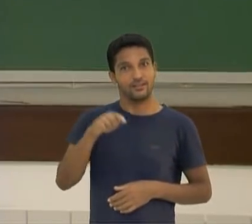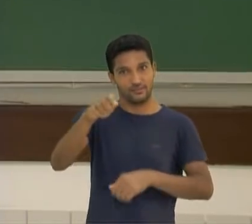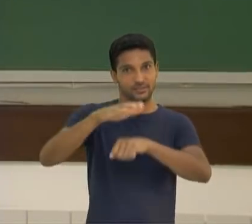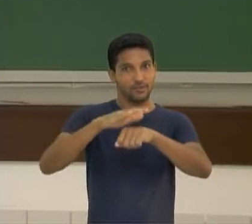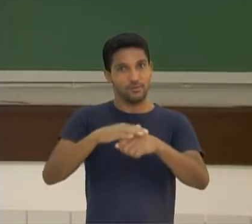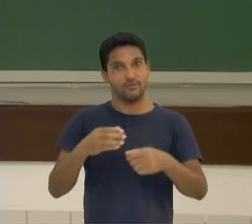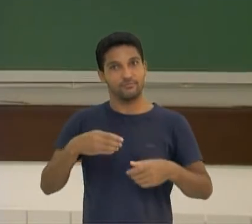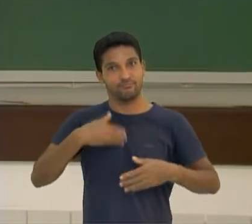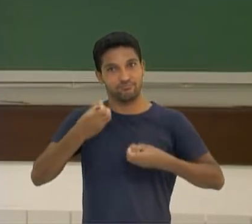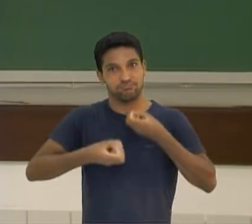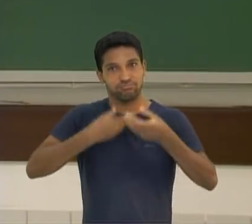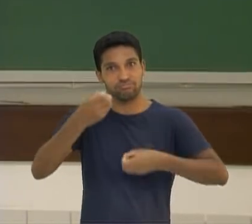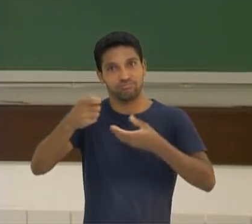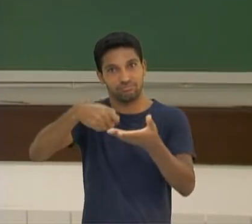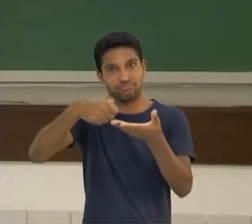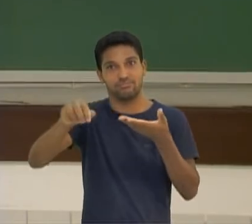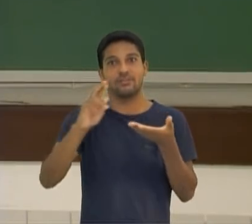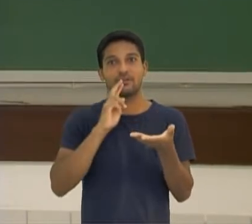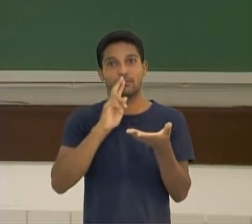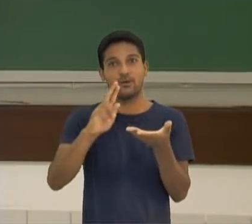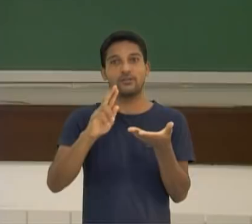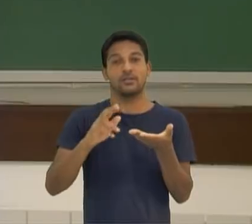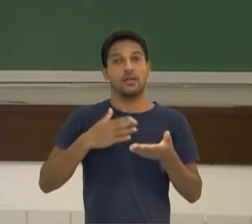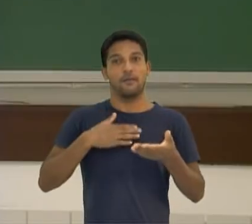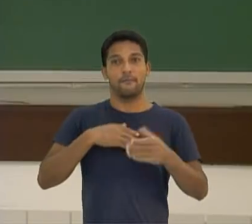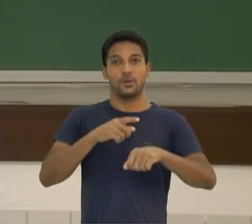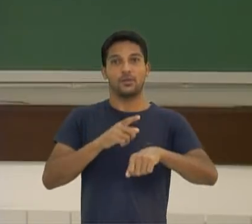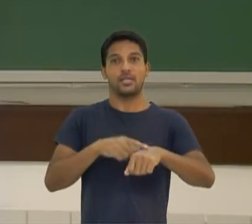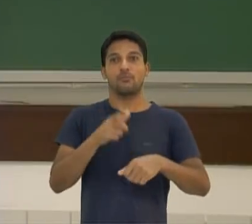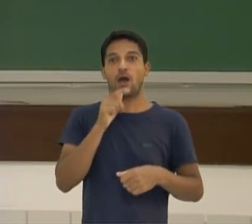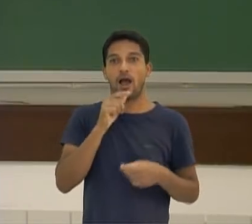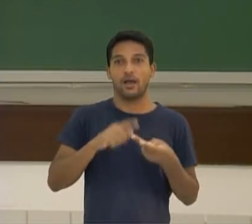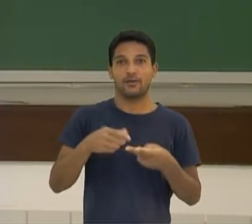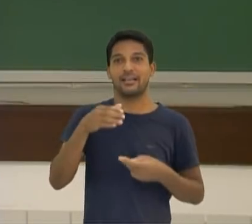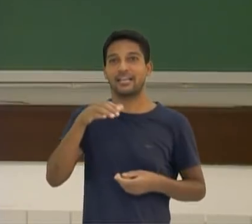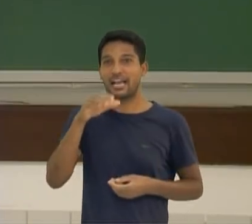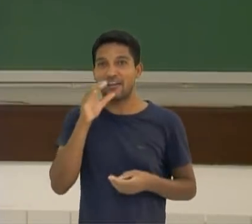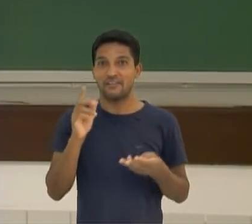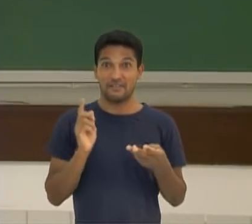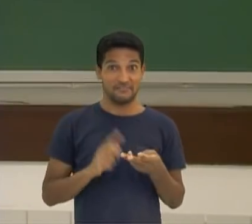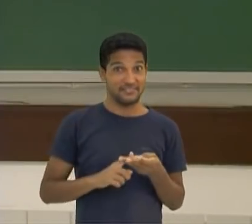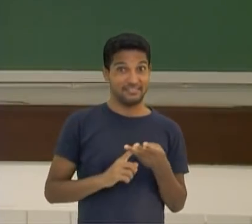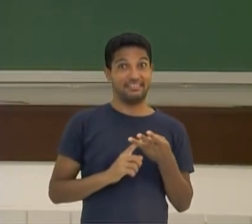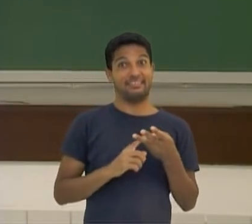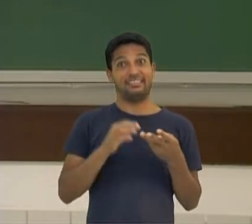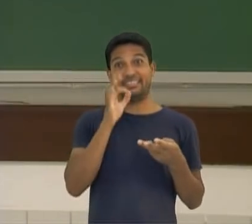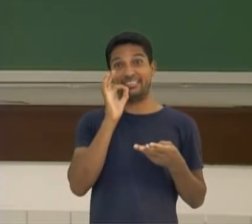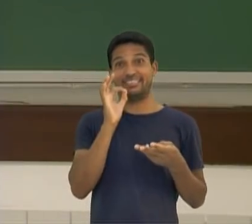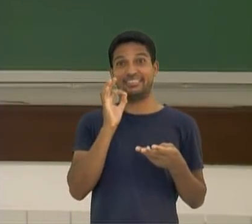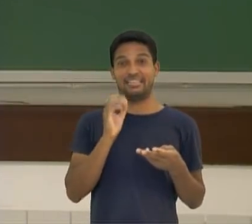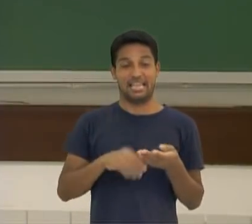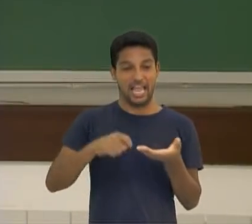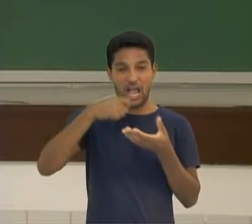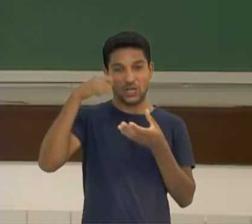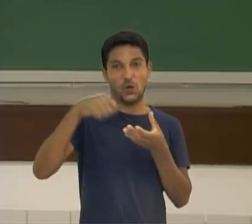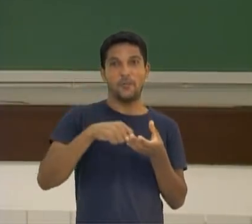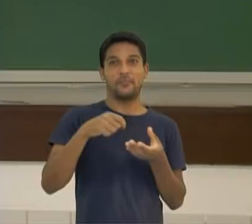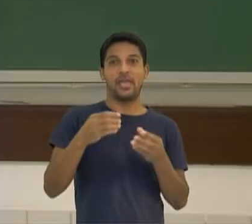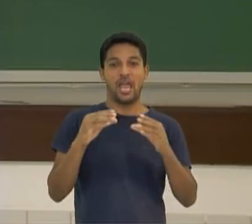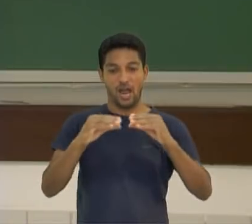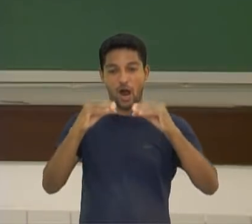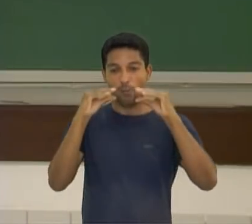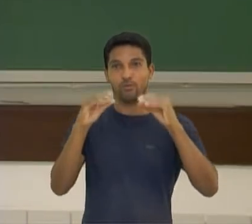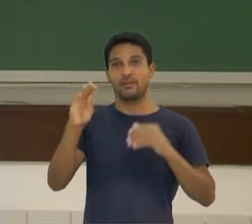vocês produzem, beleza? É o meu tempo tomar uma aguinha, tomar um café, tomar um misto quente. Tomar um misto quente é boa, né, professor? Comer um misto quente, um bauru,